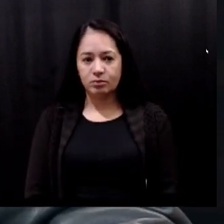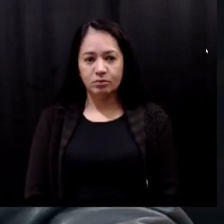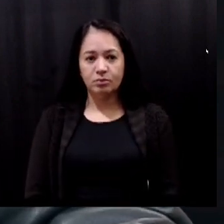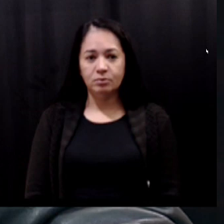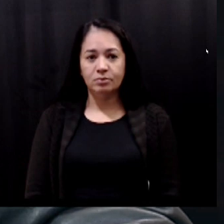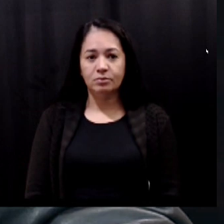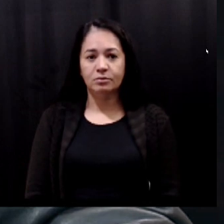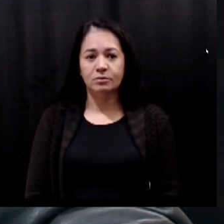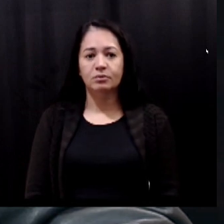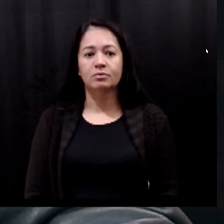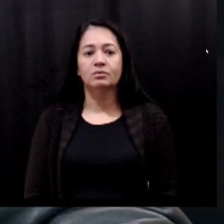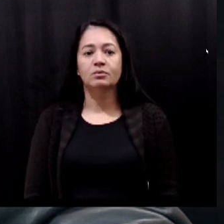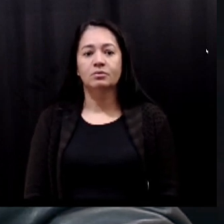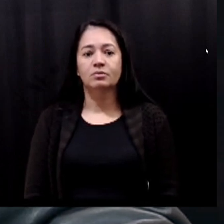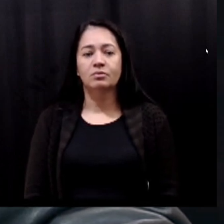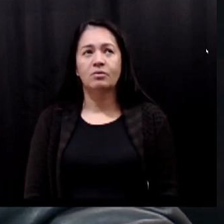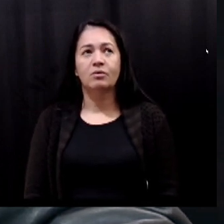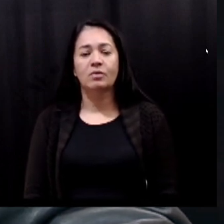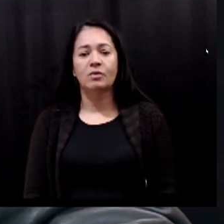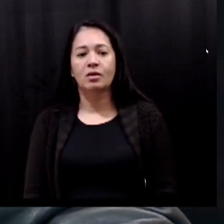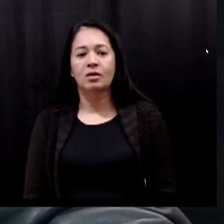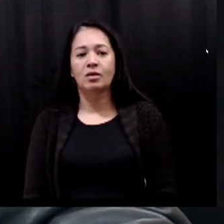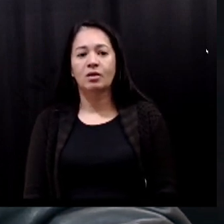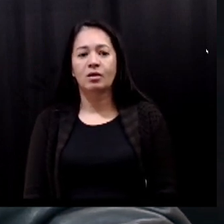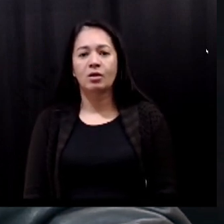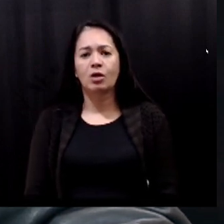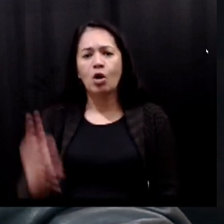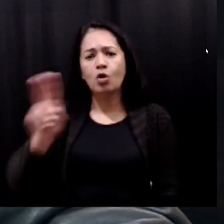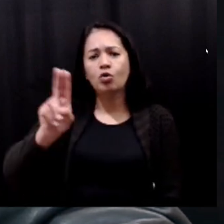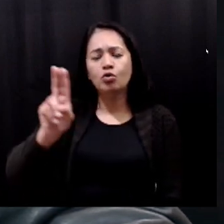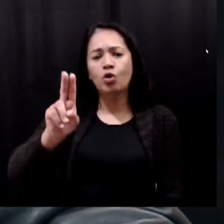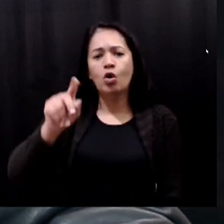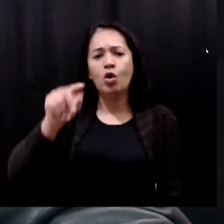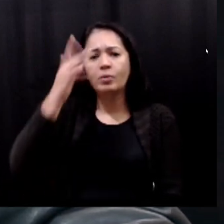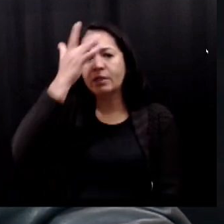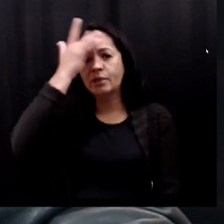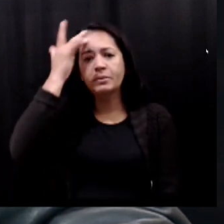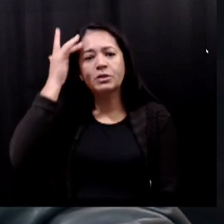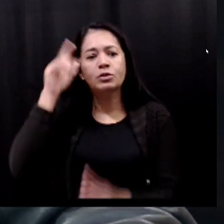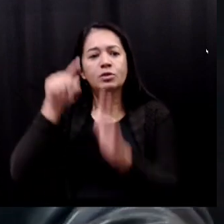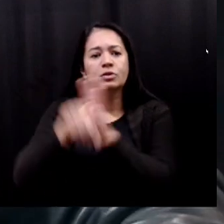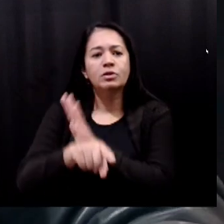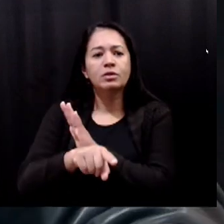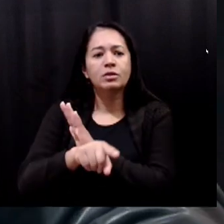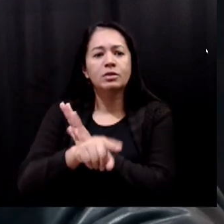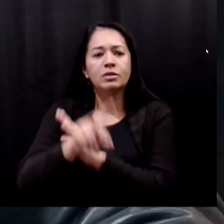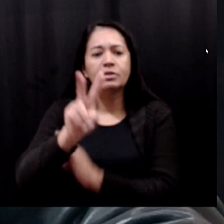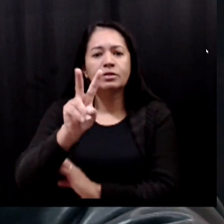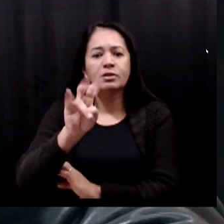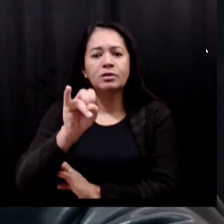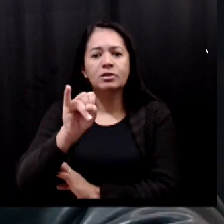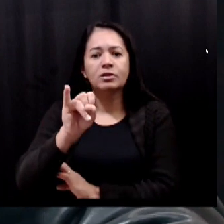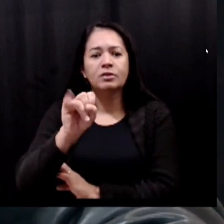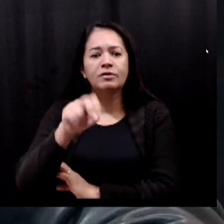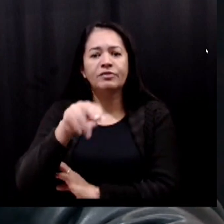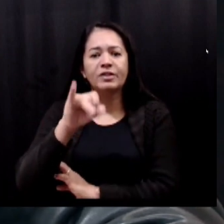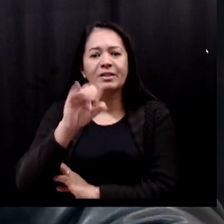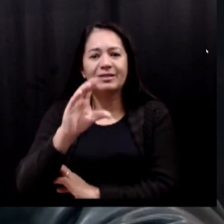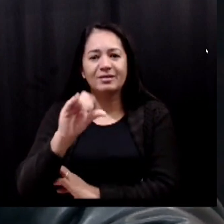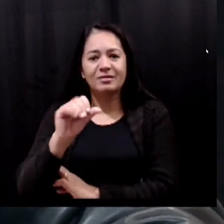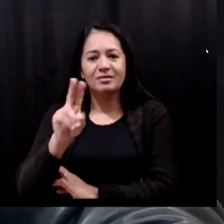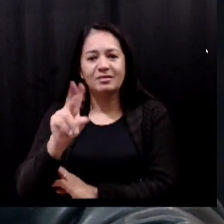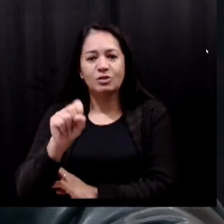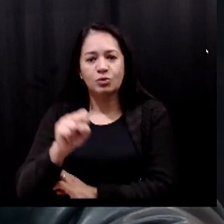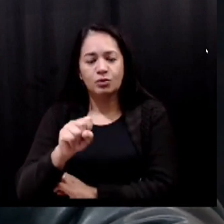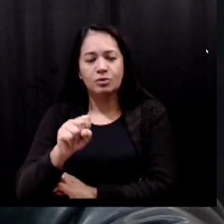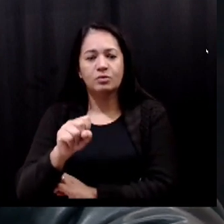não me lembro o nome da pessoa que fez a pergunta, né? Se há É o diferenças. Vinícius, Nova Campinas. Olha lá, ele